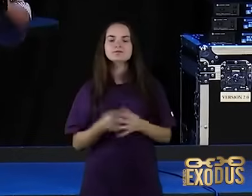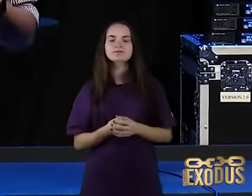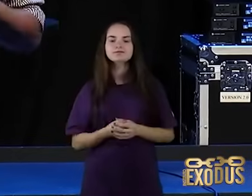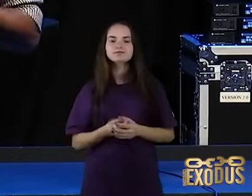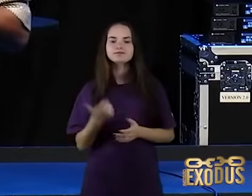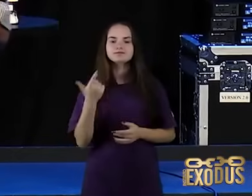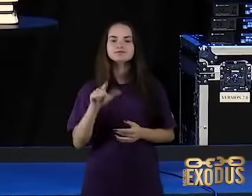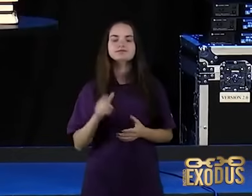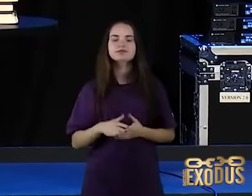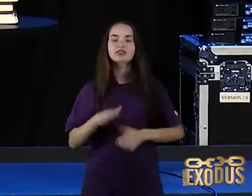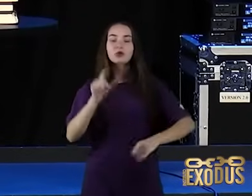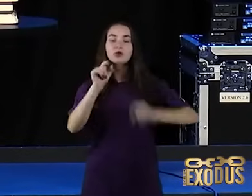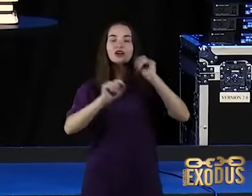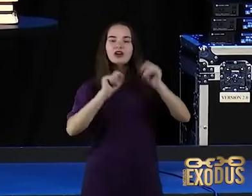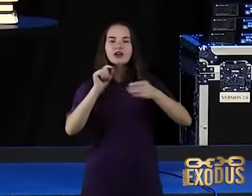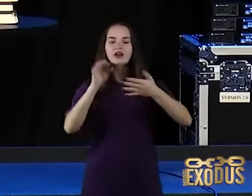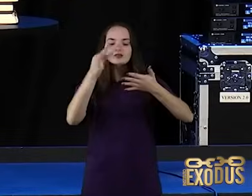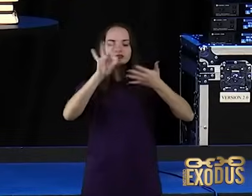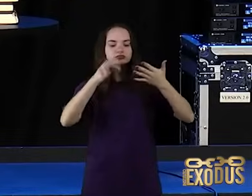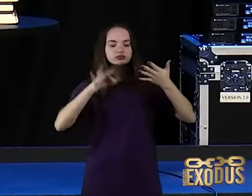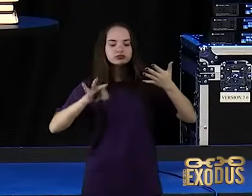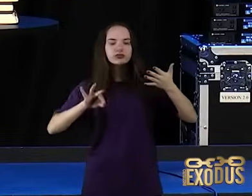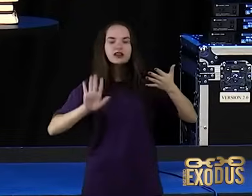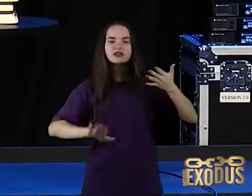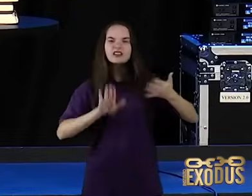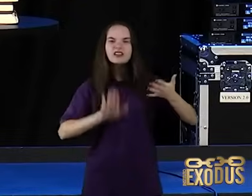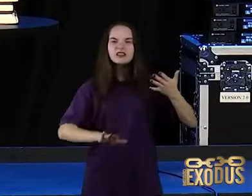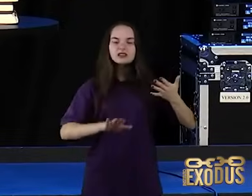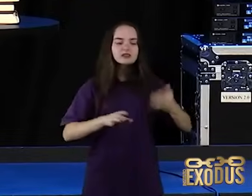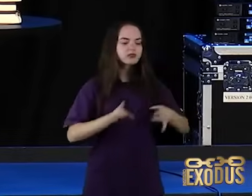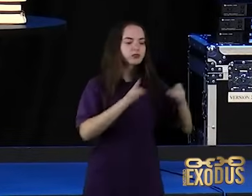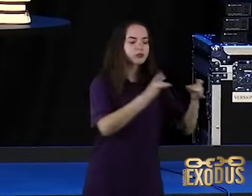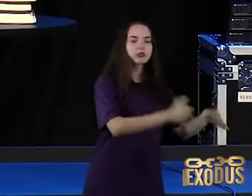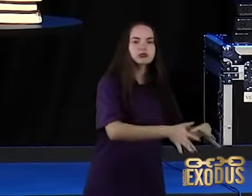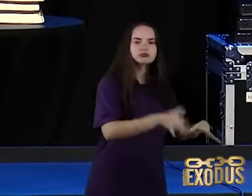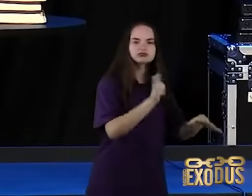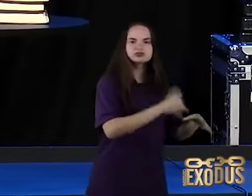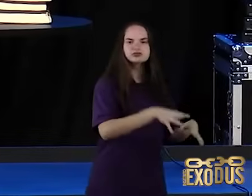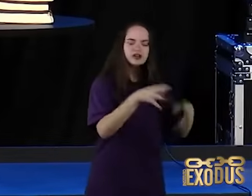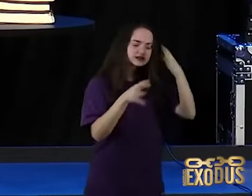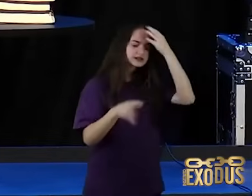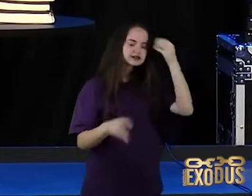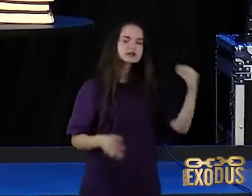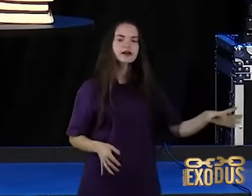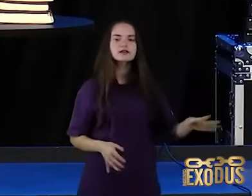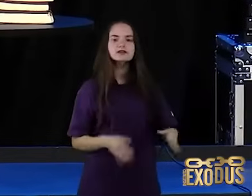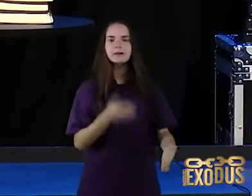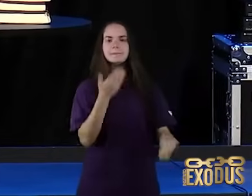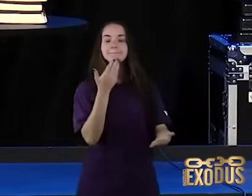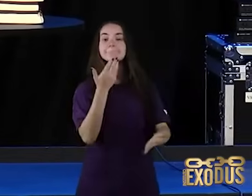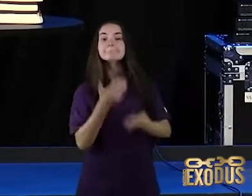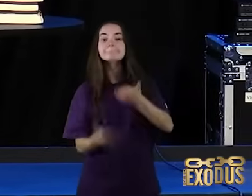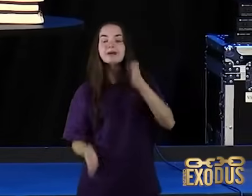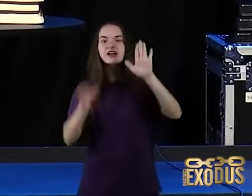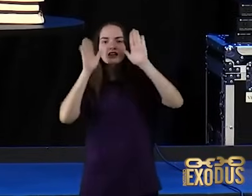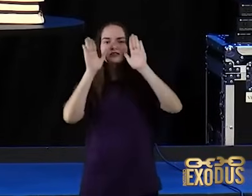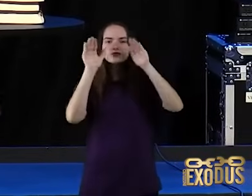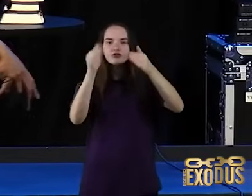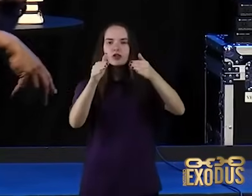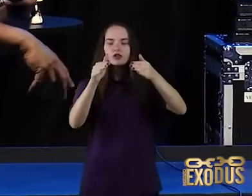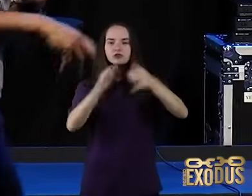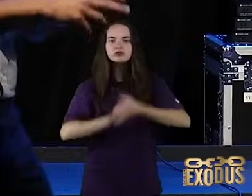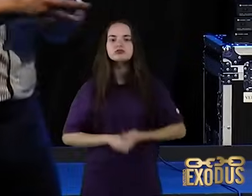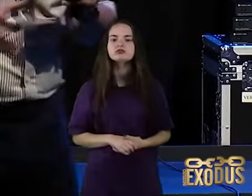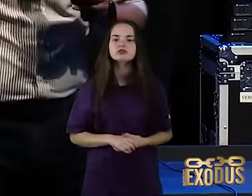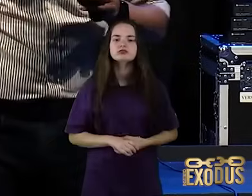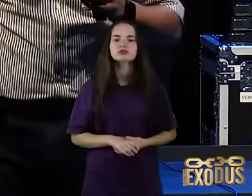acontece com as nossas listas elas vão pro lixo elas são esquecidas você perde o foco no final das contas você não